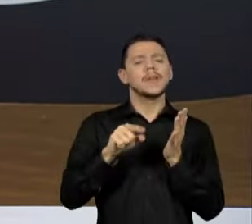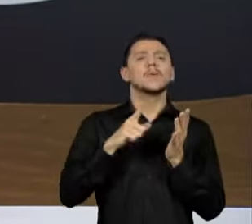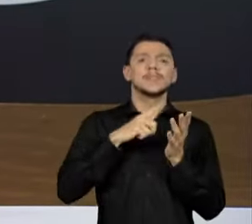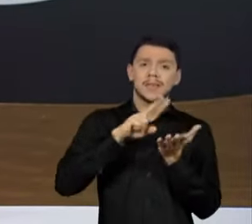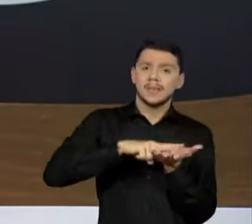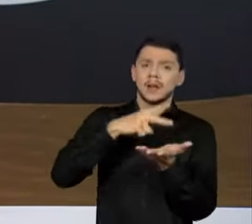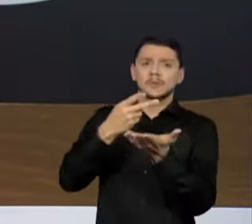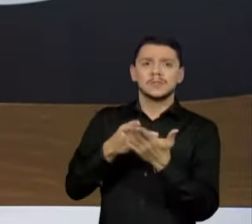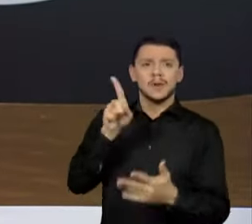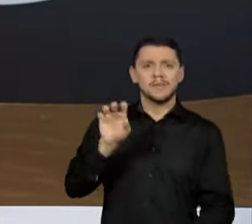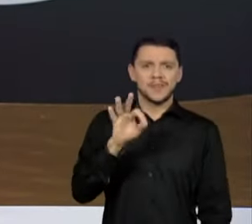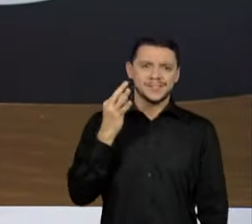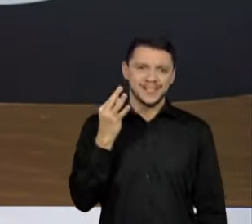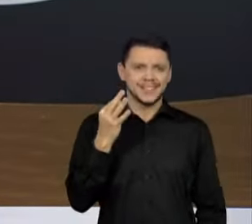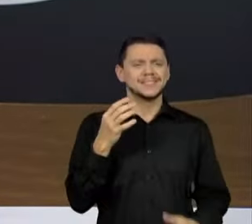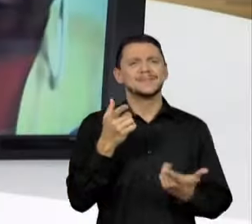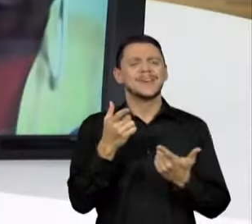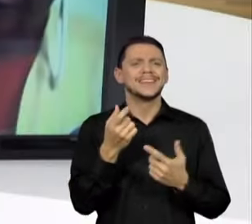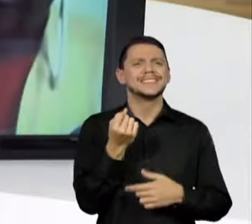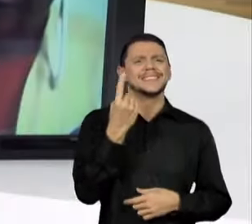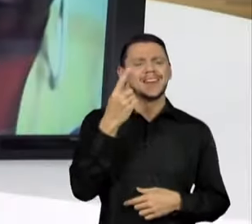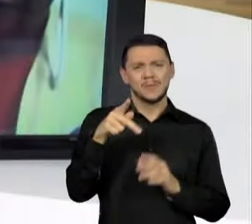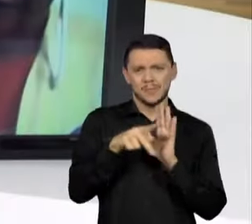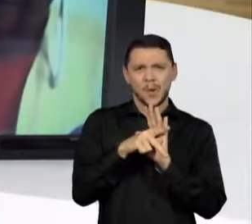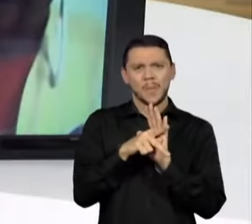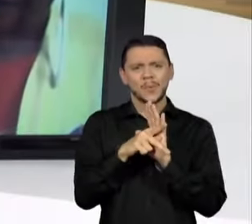brasileira, tenha de vir de fora para dentro?